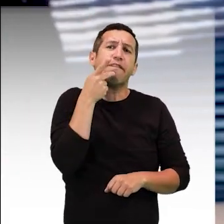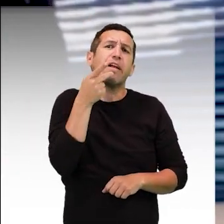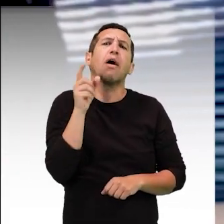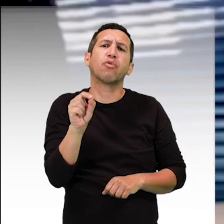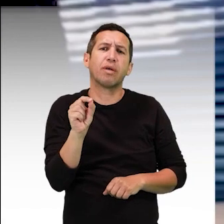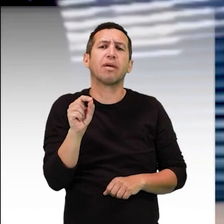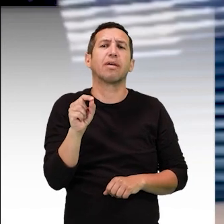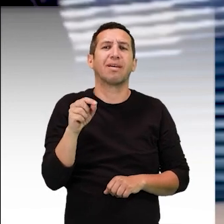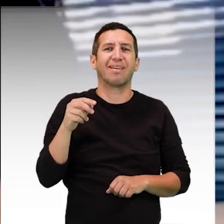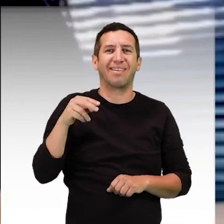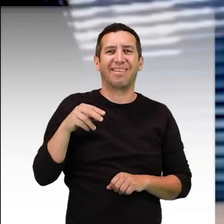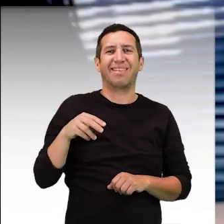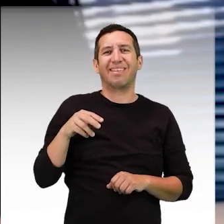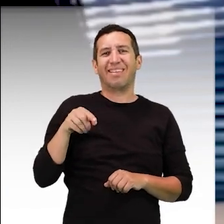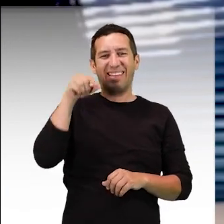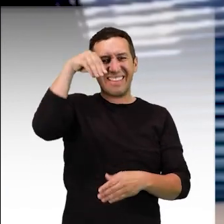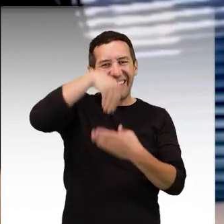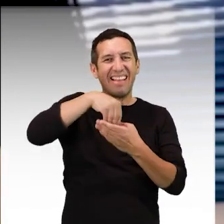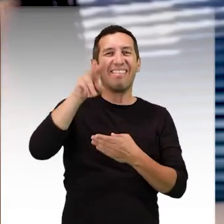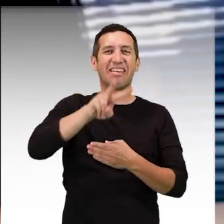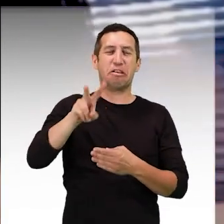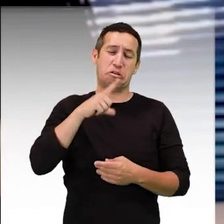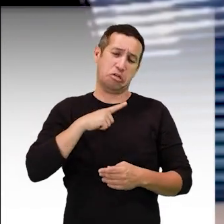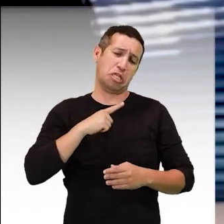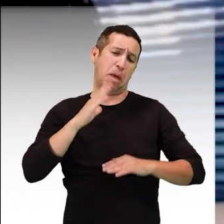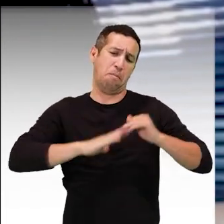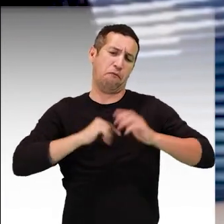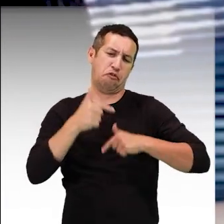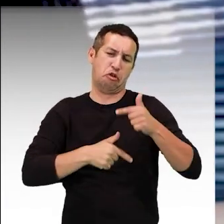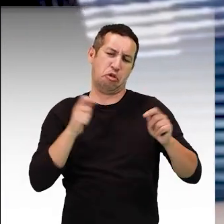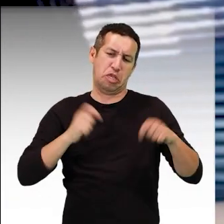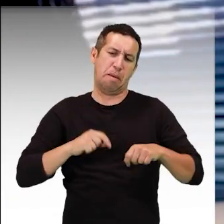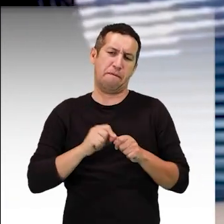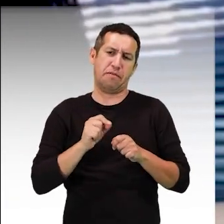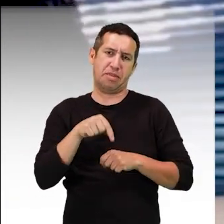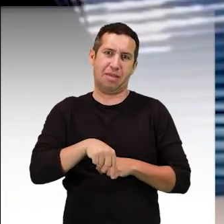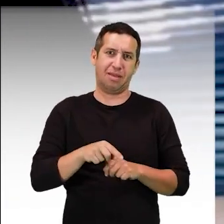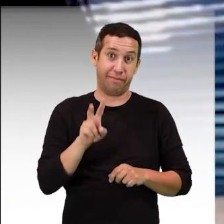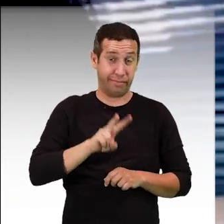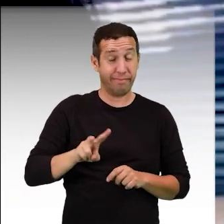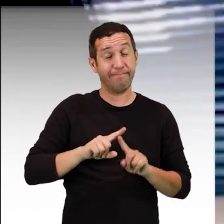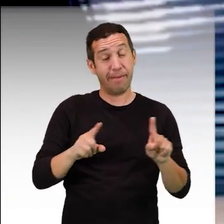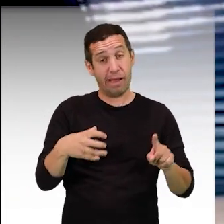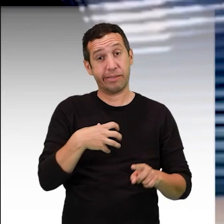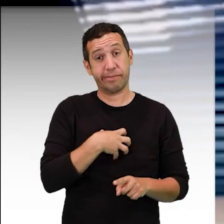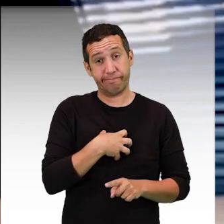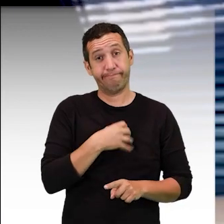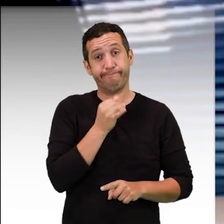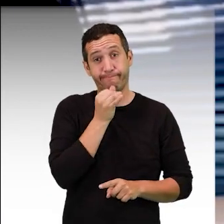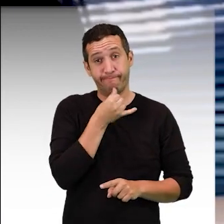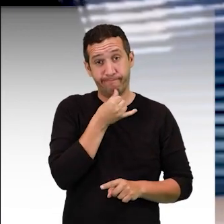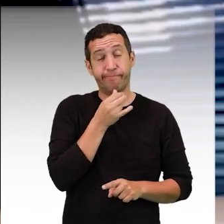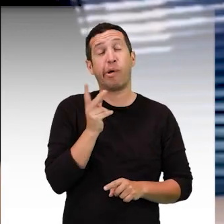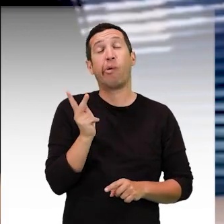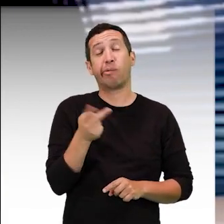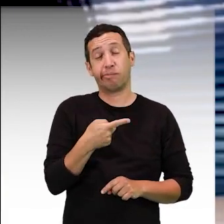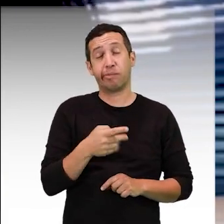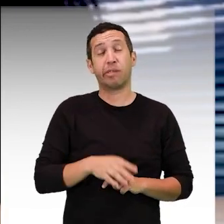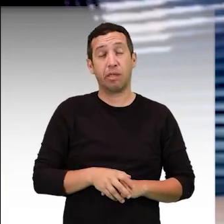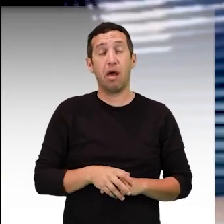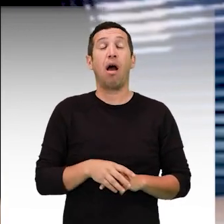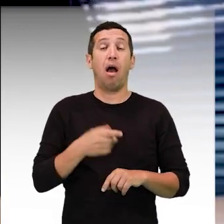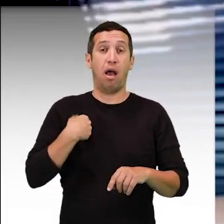de que em Valparaíso elas teriam assistência para o exercício da profissão delas. E, infelizmente,